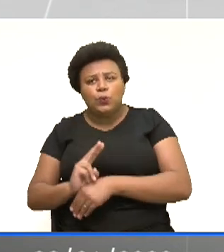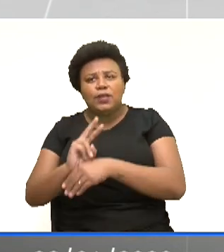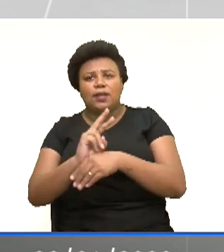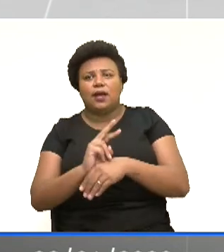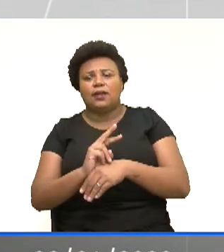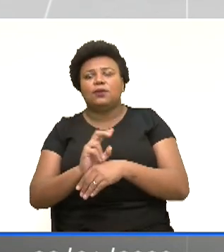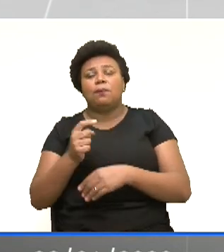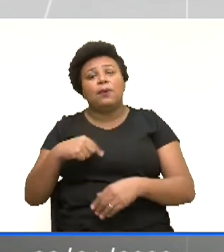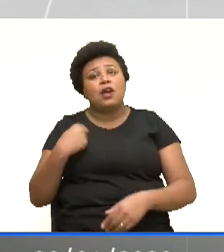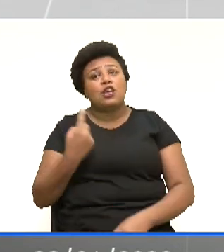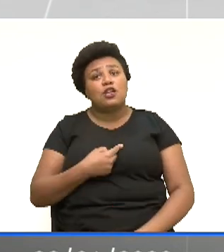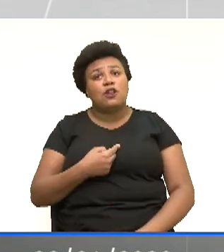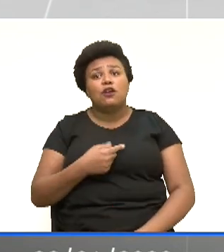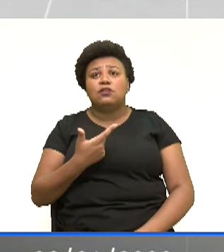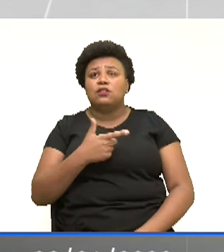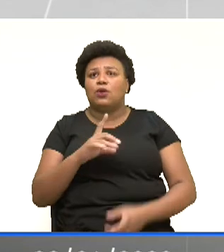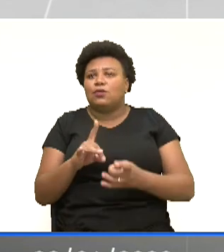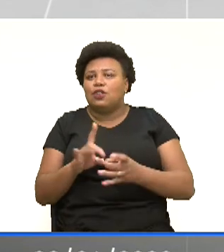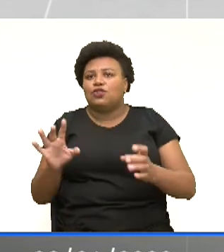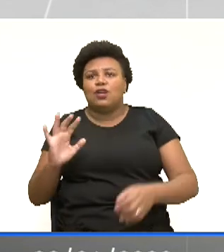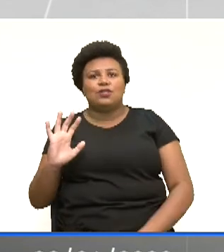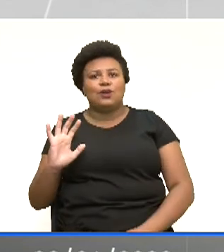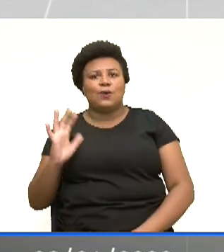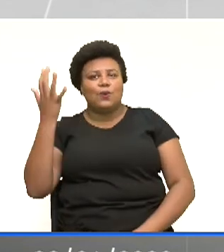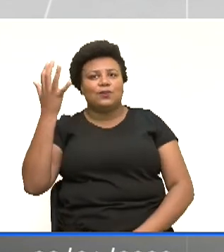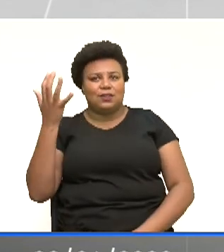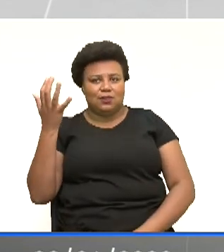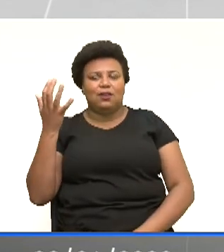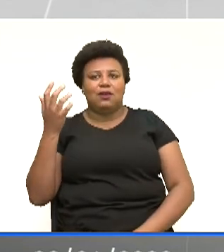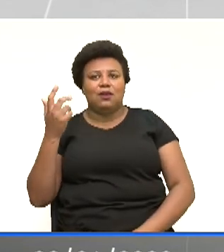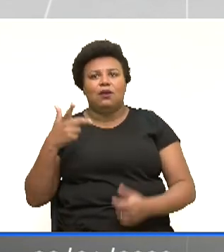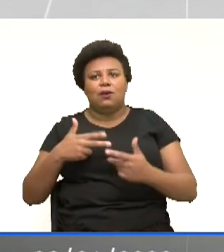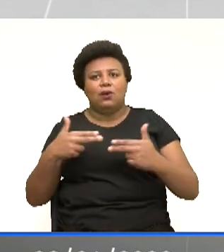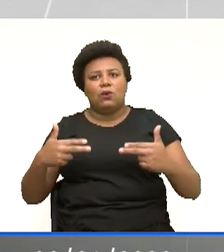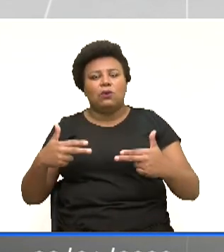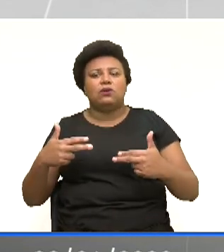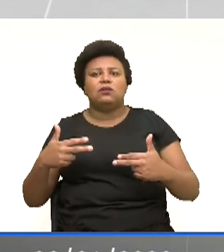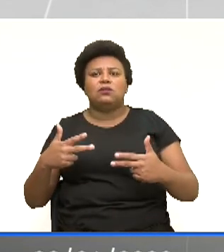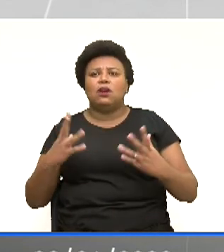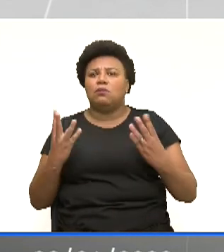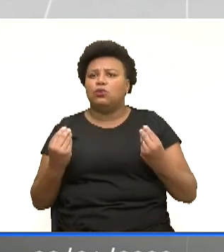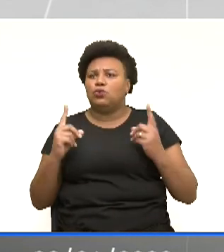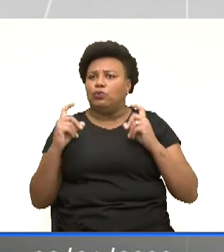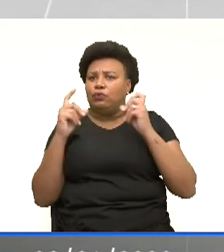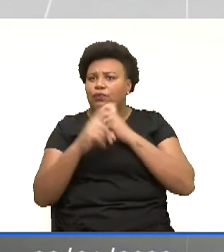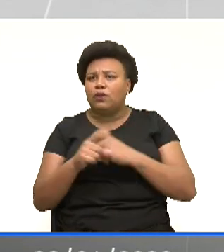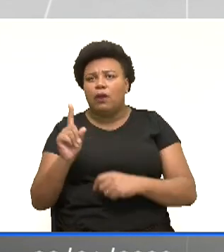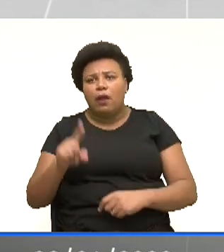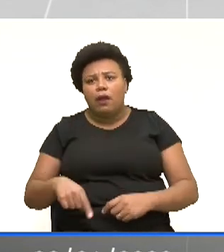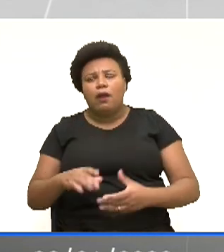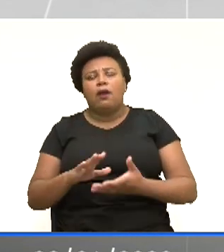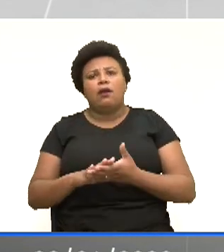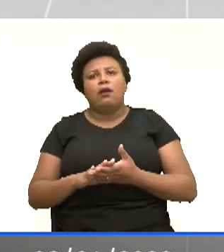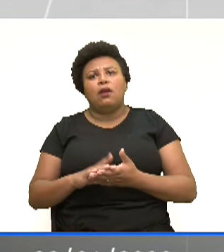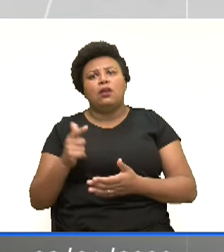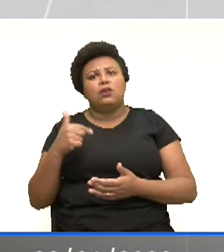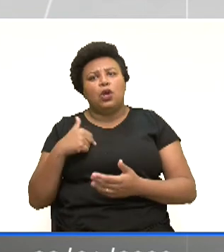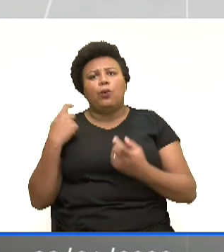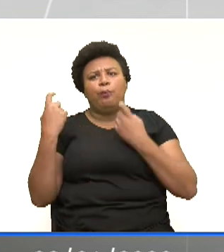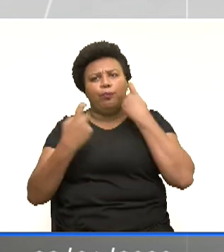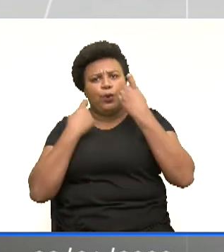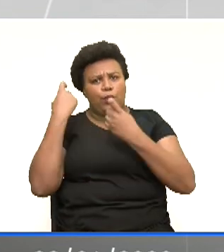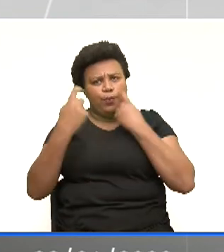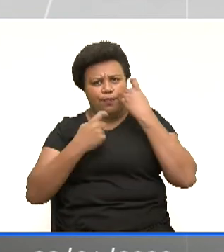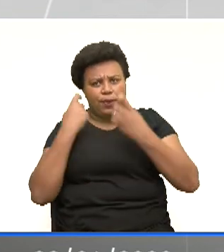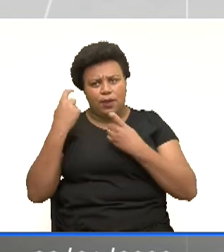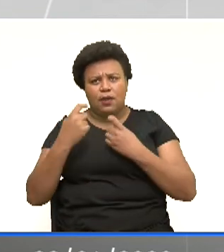gente não deixasse acontecer uma situação que seria muito difícil, que é, né, e eu me preocupei muito